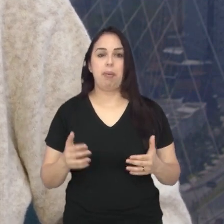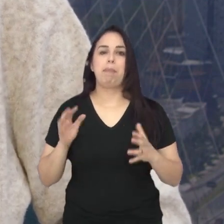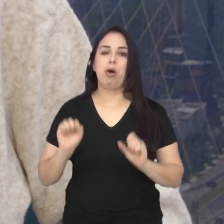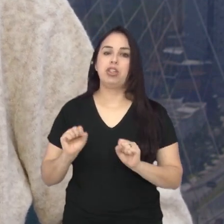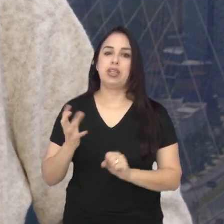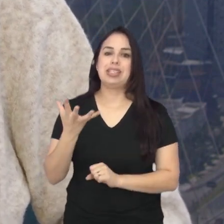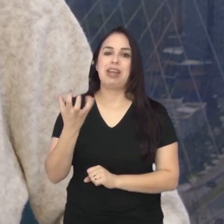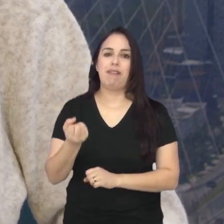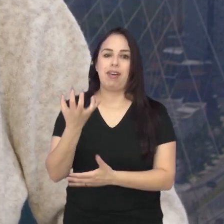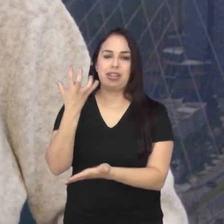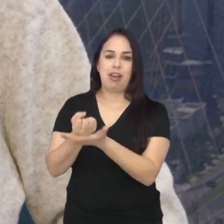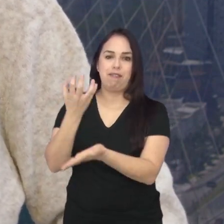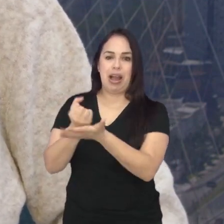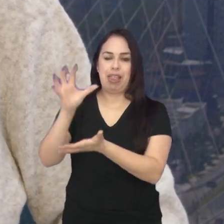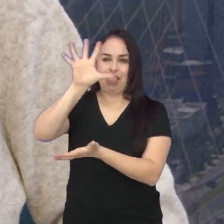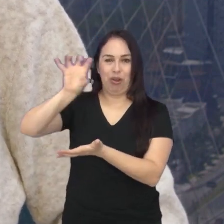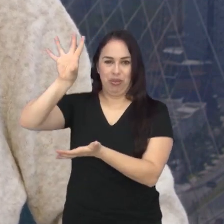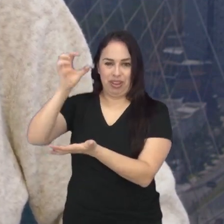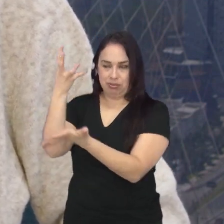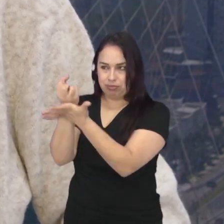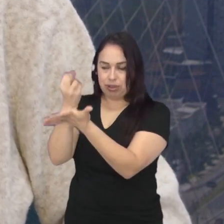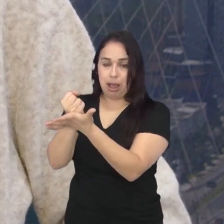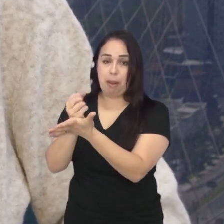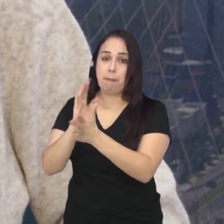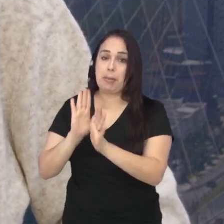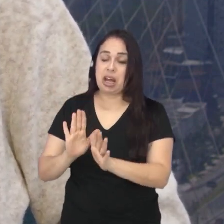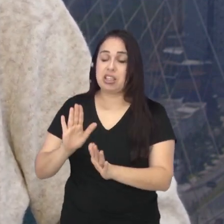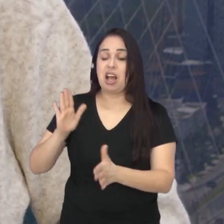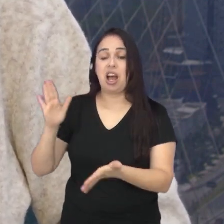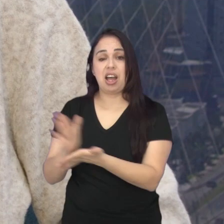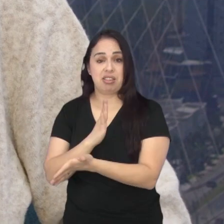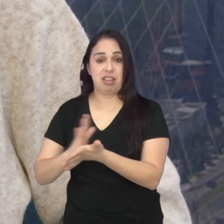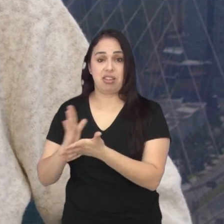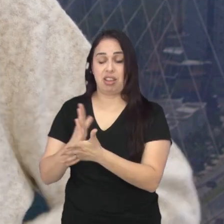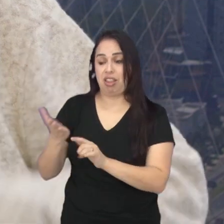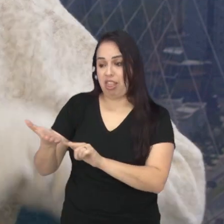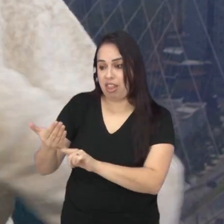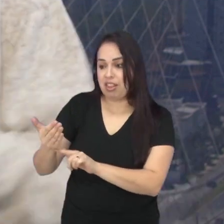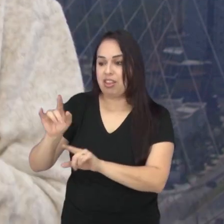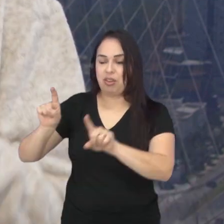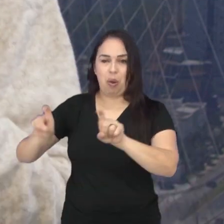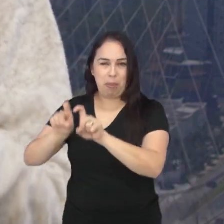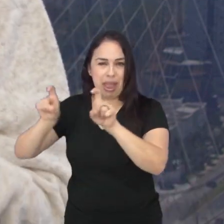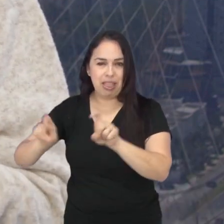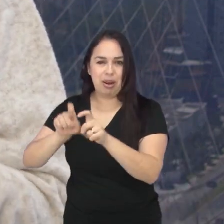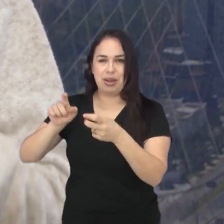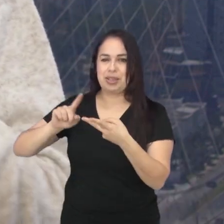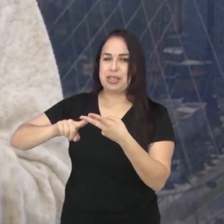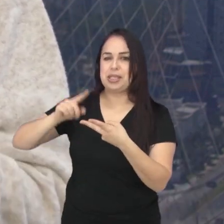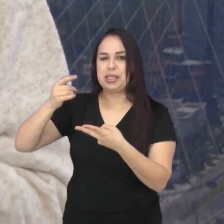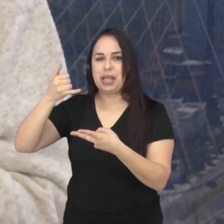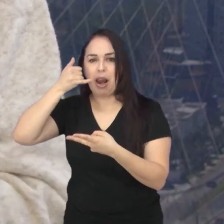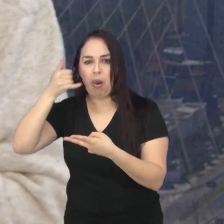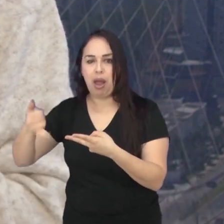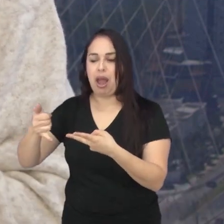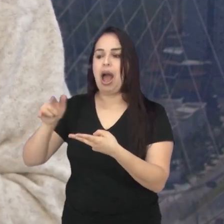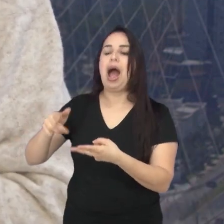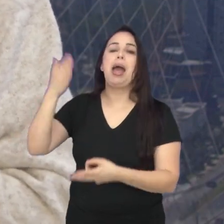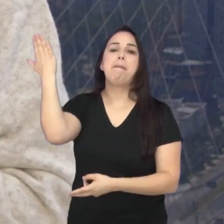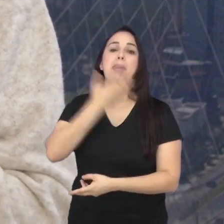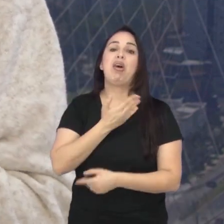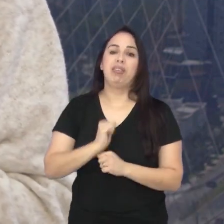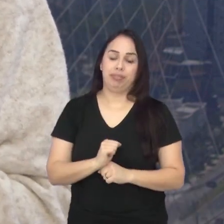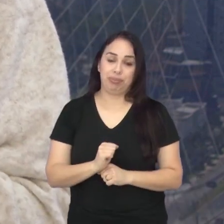na nuvem, e daí começa a complicar, mas às vezes está armazenado em dispositivo eletrônico, como computador, celular, e daí então